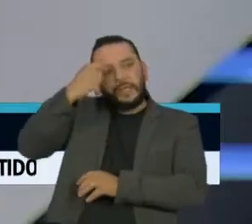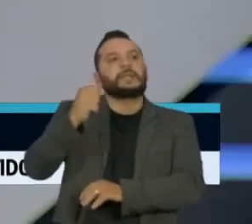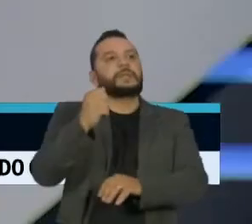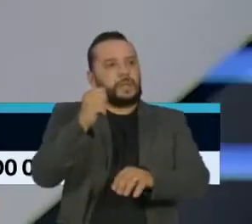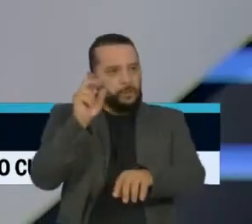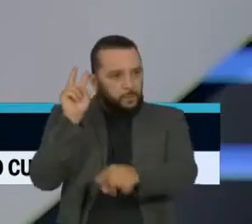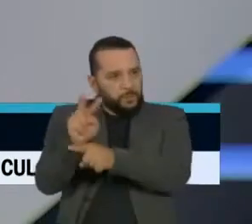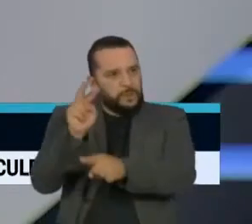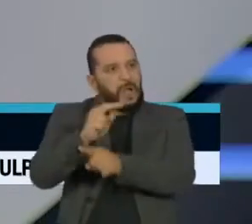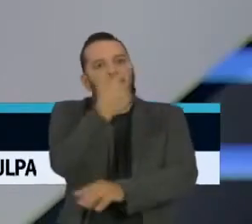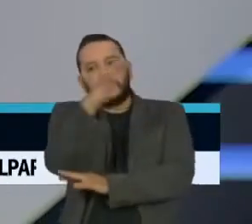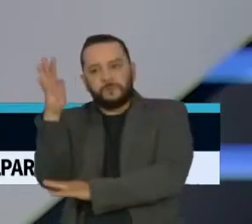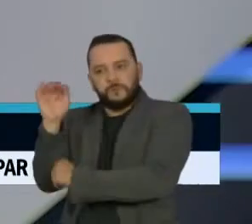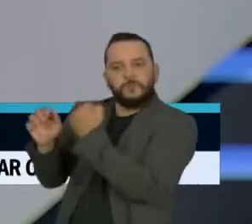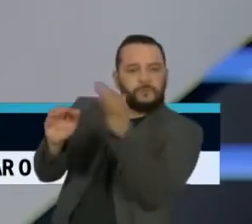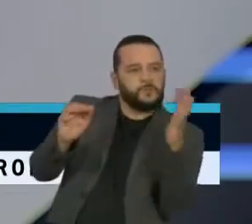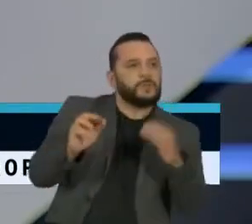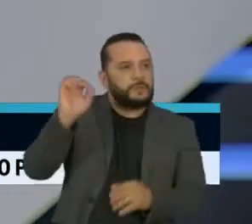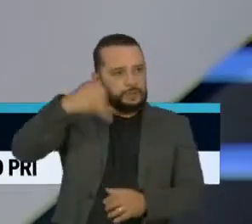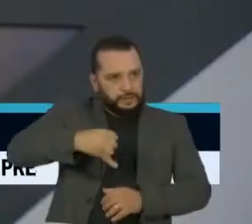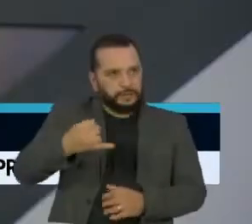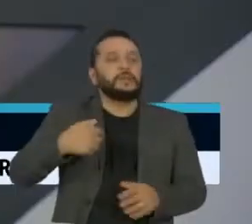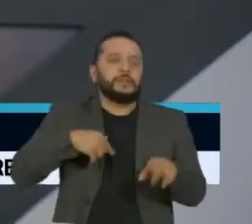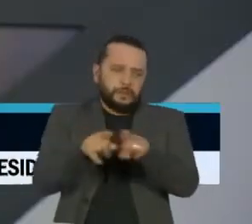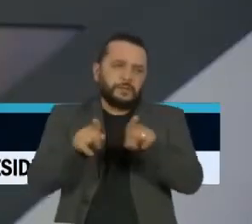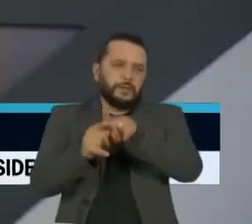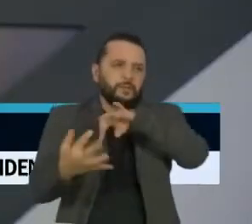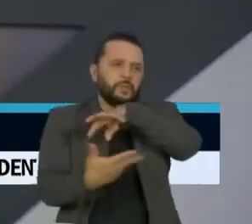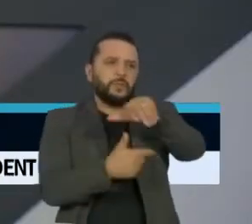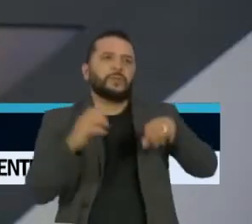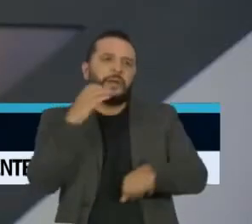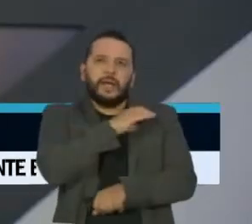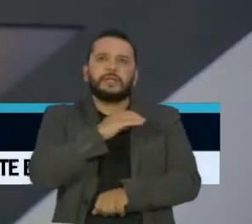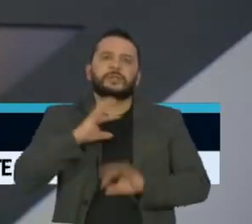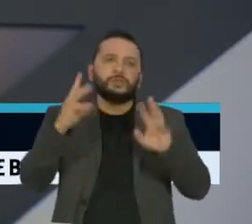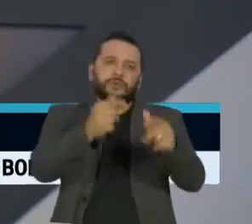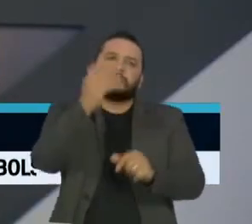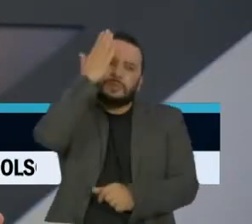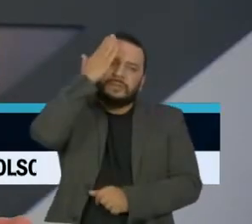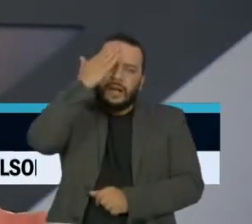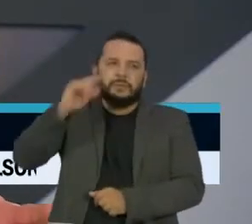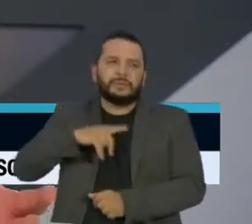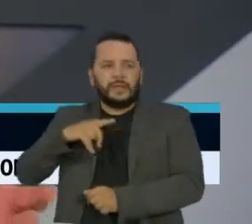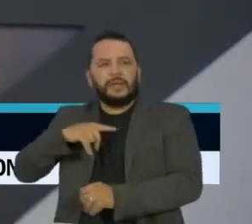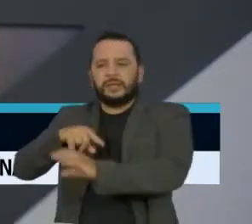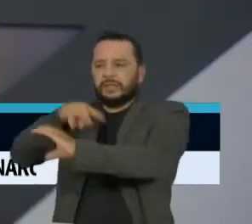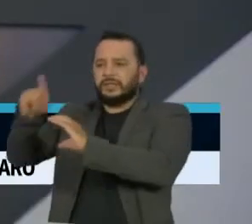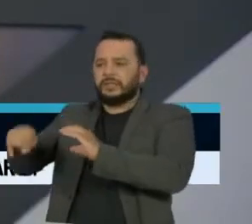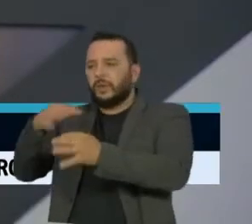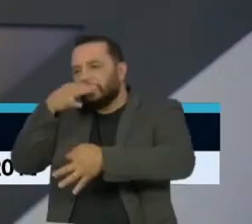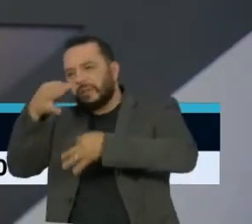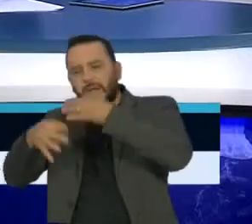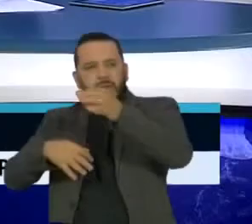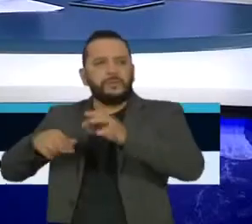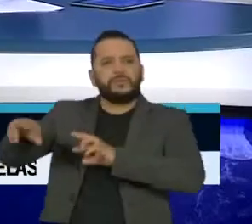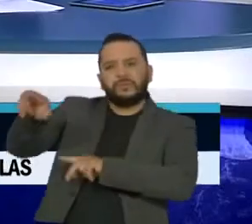negacionismo. Que há um aquecimento global, todos sabem. Há uma diferença entre os cientistas do que causa. Alguns cientistas dizem que causa A, causa B, mas o